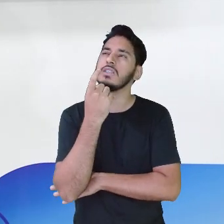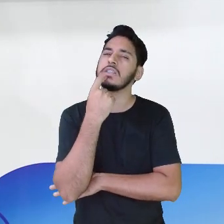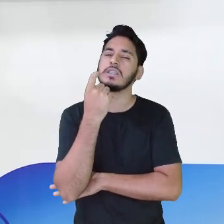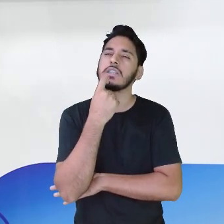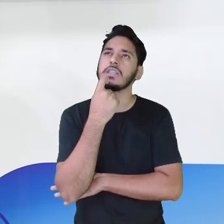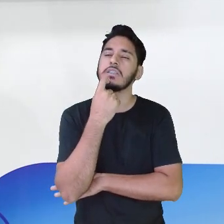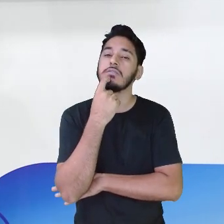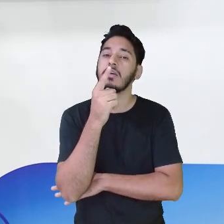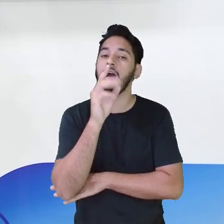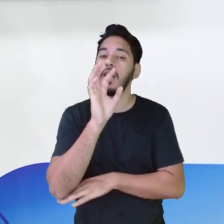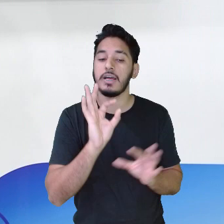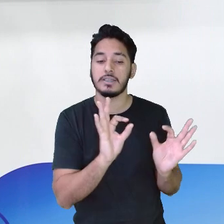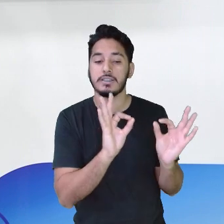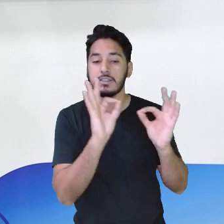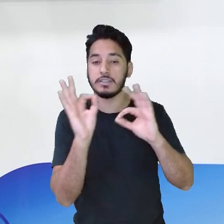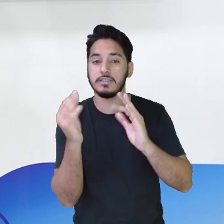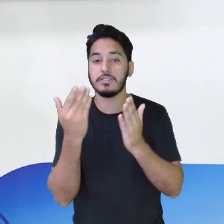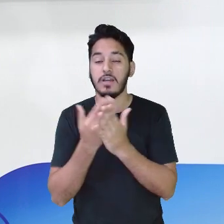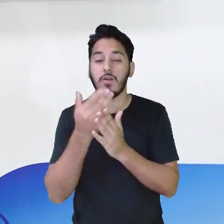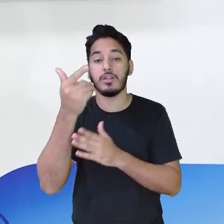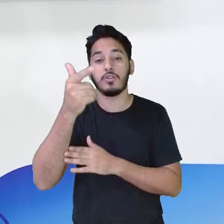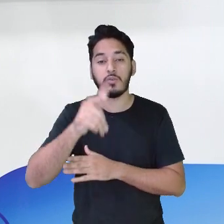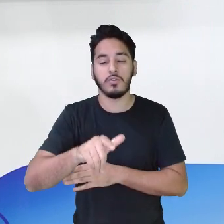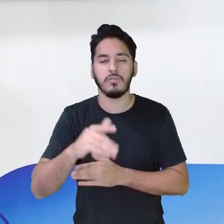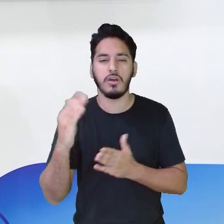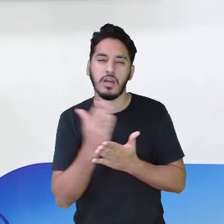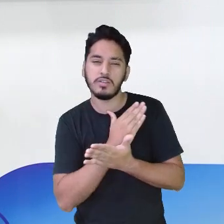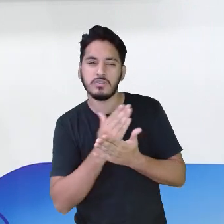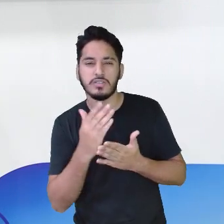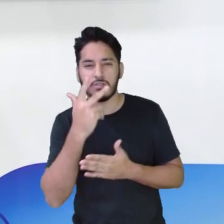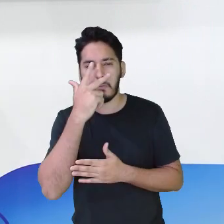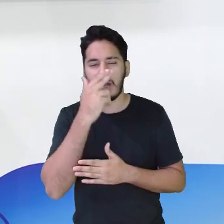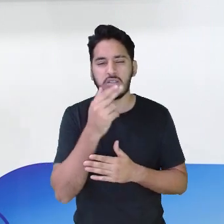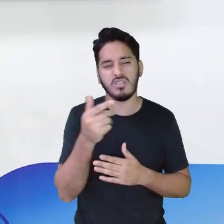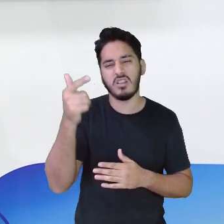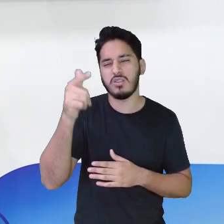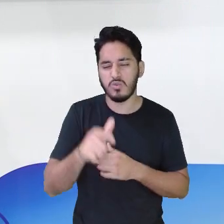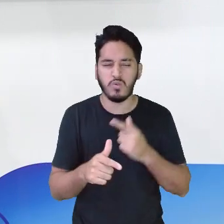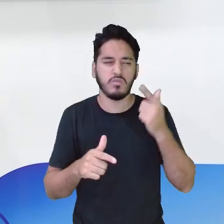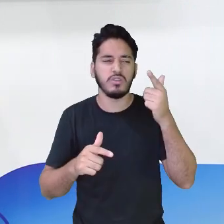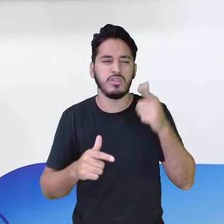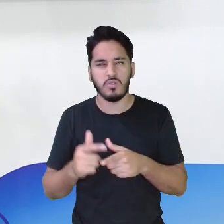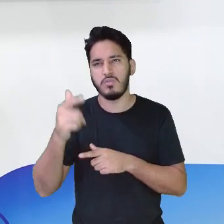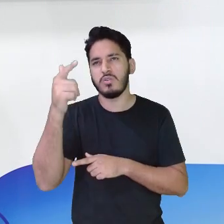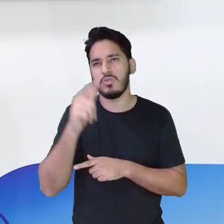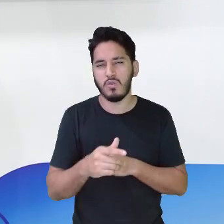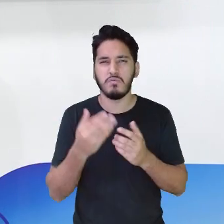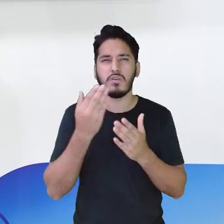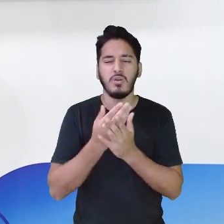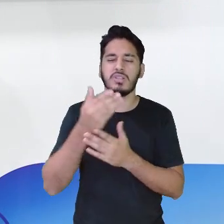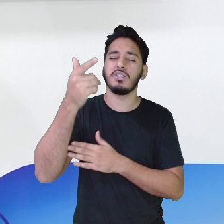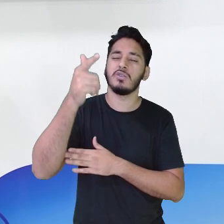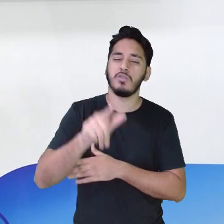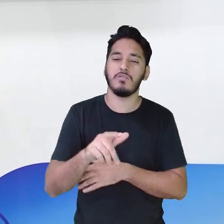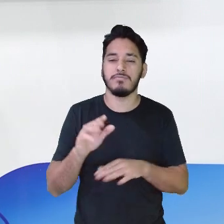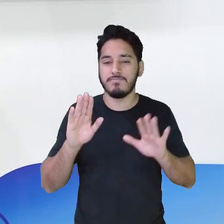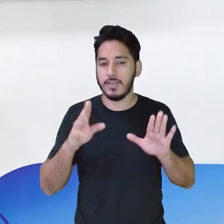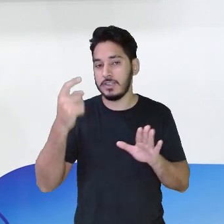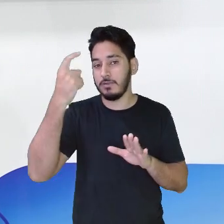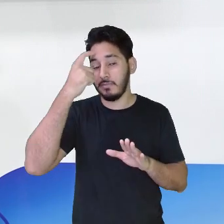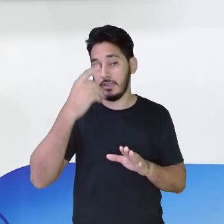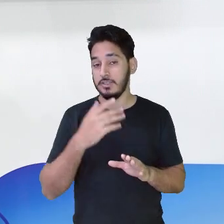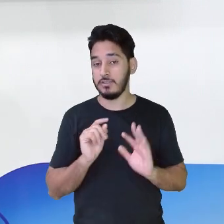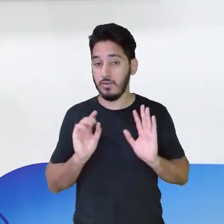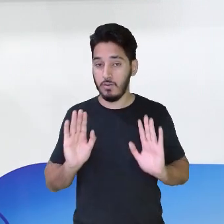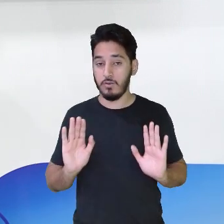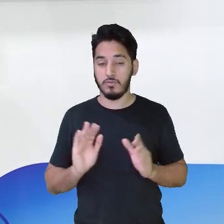coisa, assiste a aula novamente. Às vezes pode parecer repetitivo, a professora está dando essa aula de novo, mas pensa